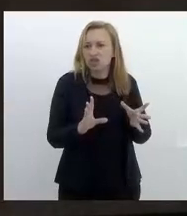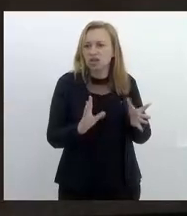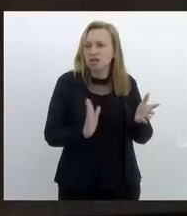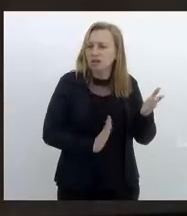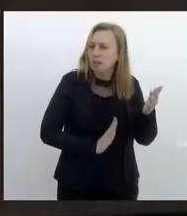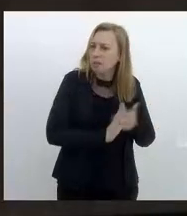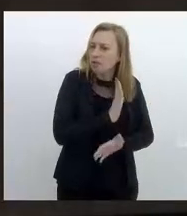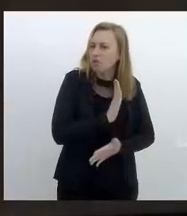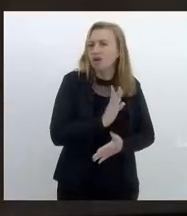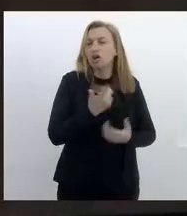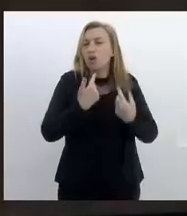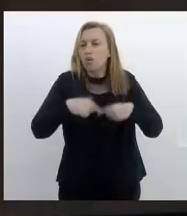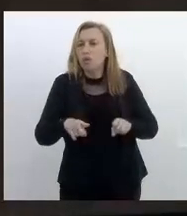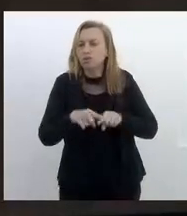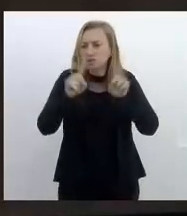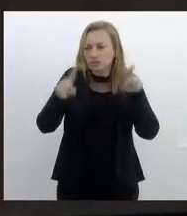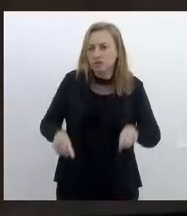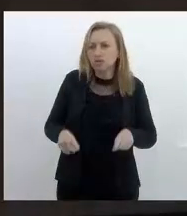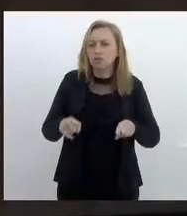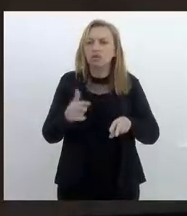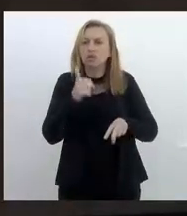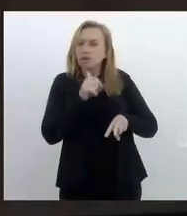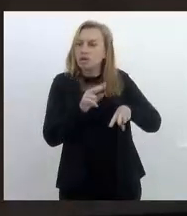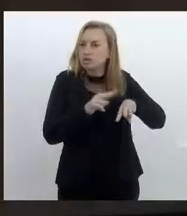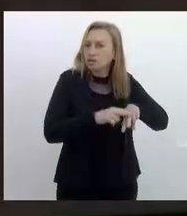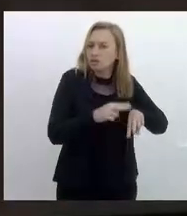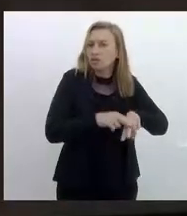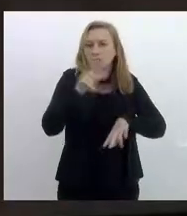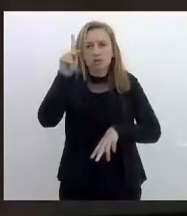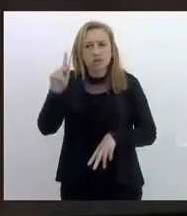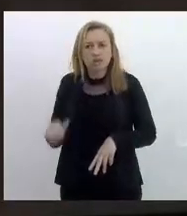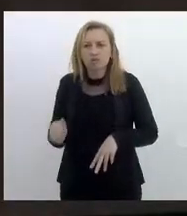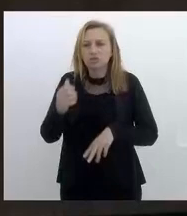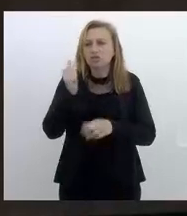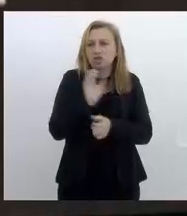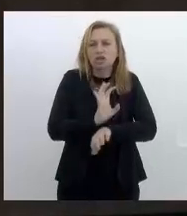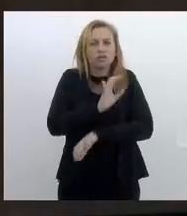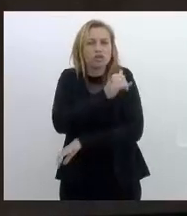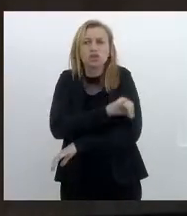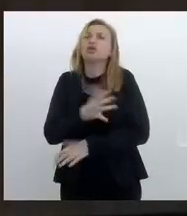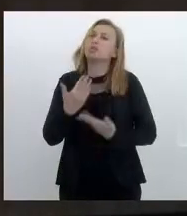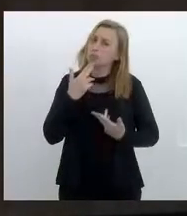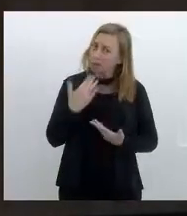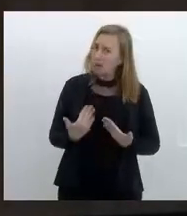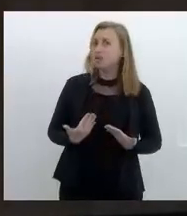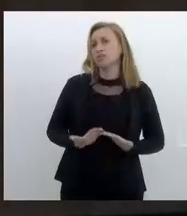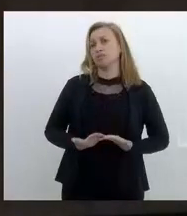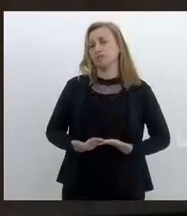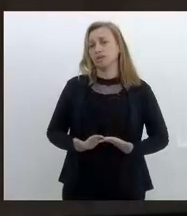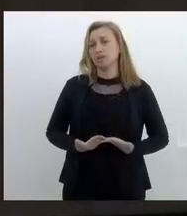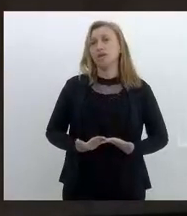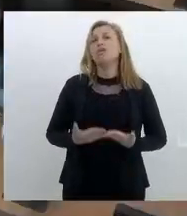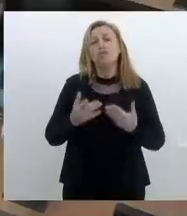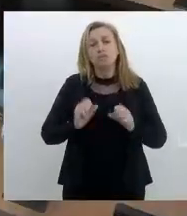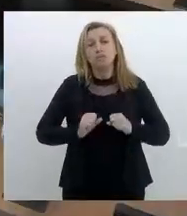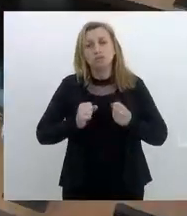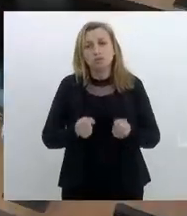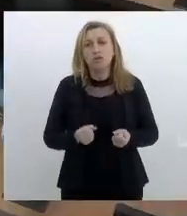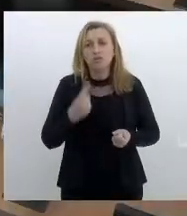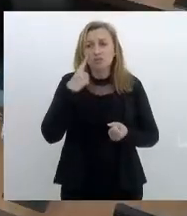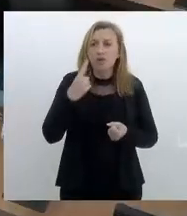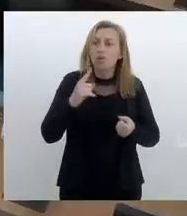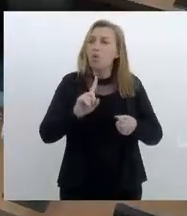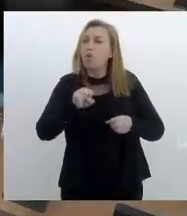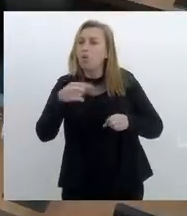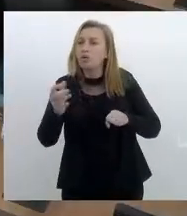contra o servidor quantas viúvas pensionistas aconteceu pouco da cidade do Rio de Janeiro e por favor gente vamos buscar outra